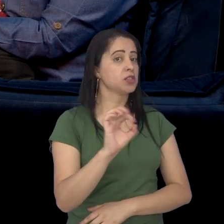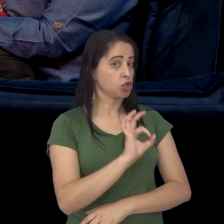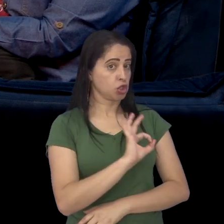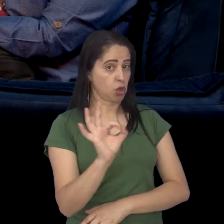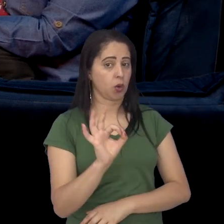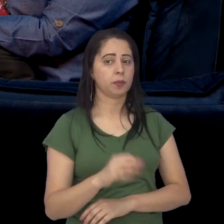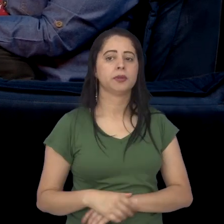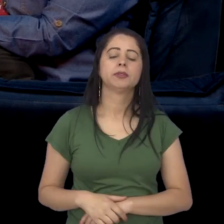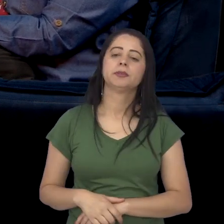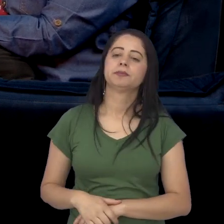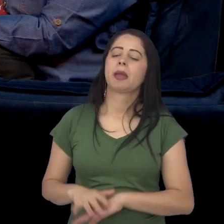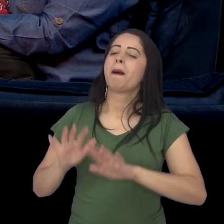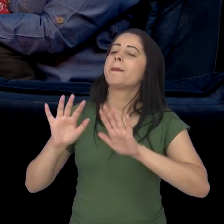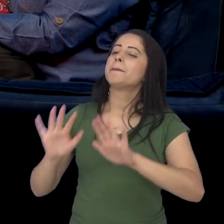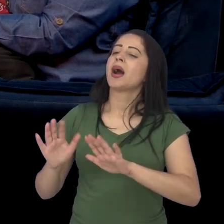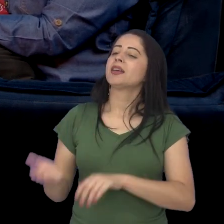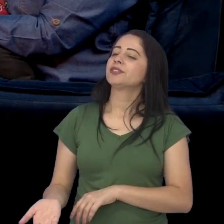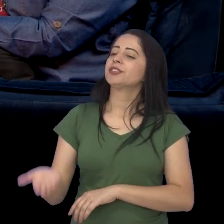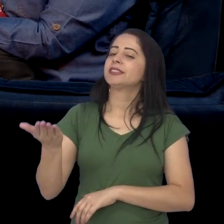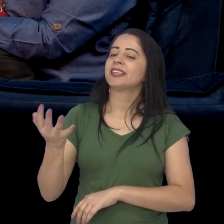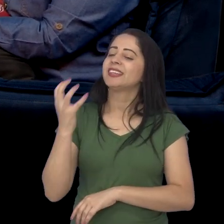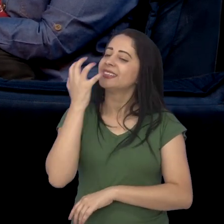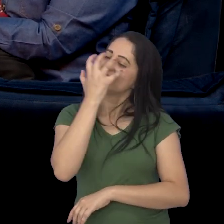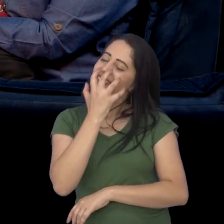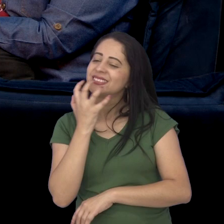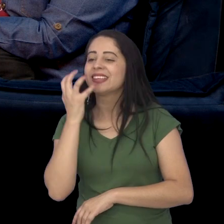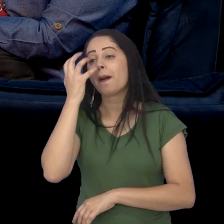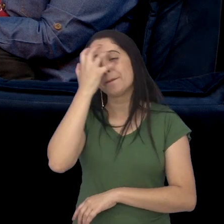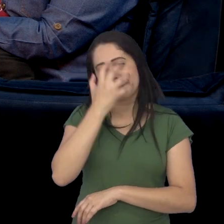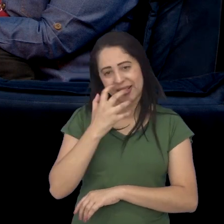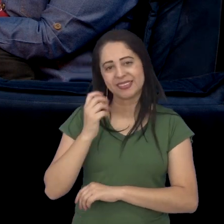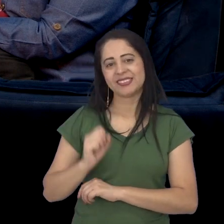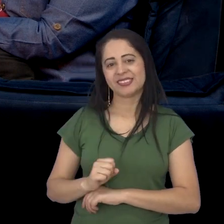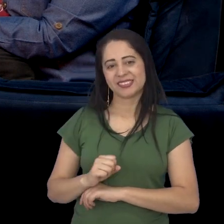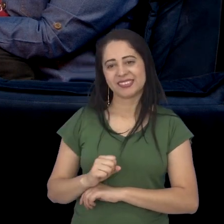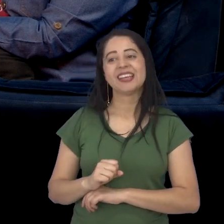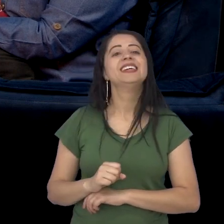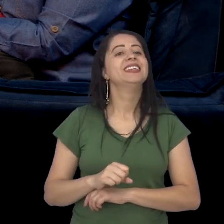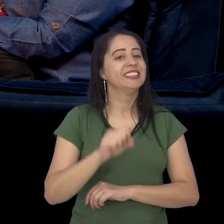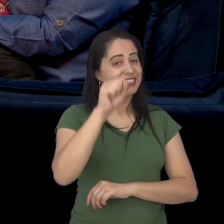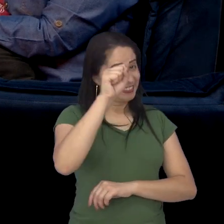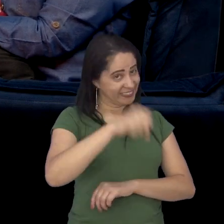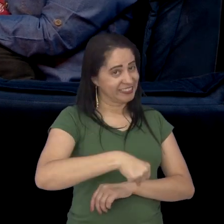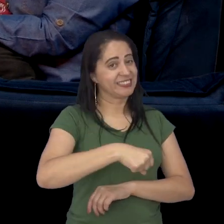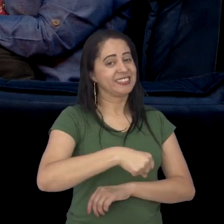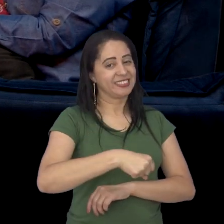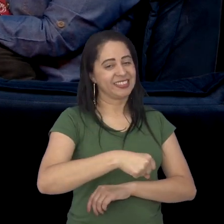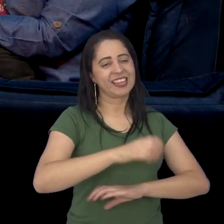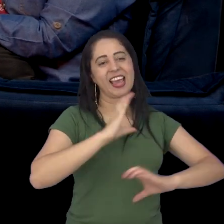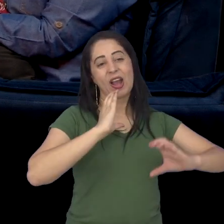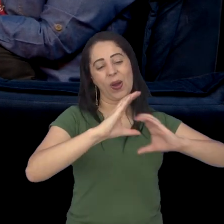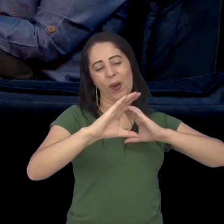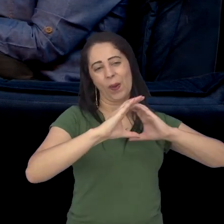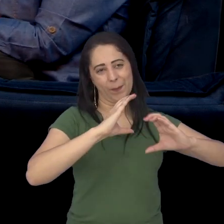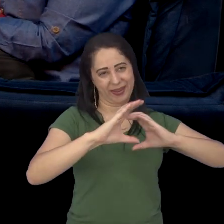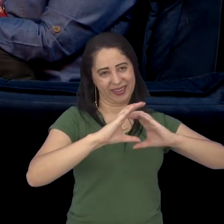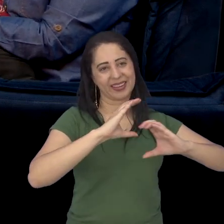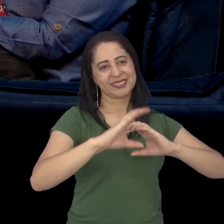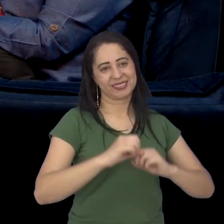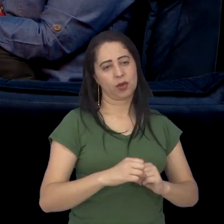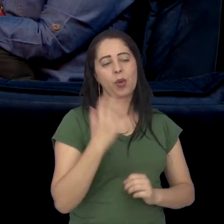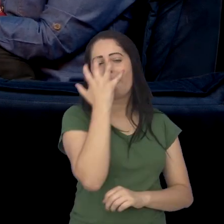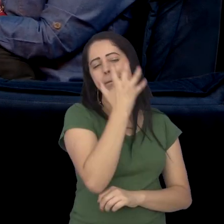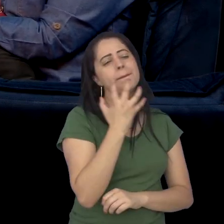um pouco. Mas aí você se apaixonou, né? Só que pela comunicação social. Adoro. Como eu tinha